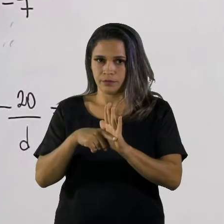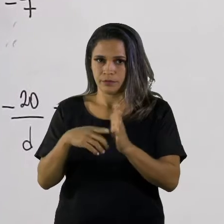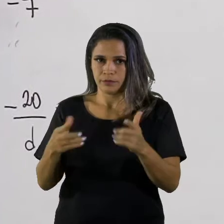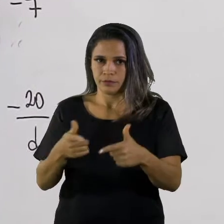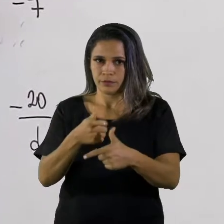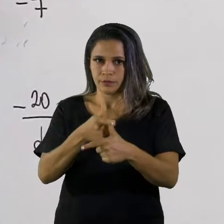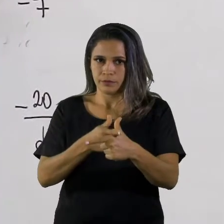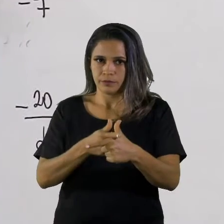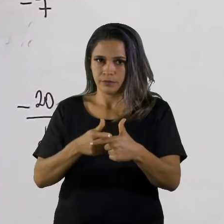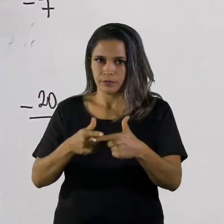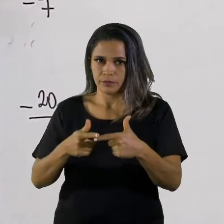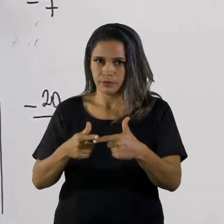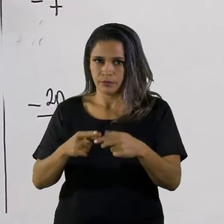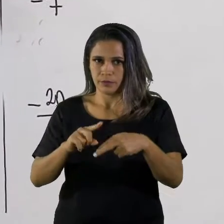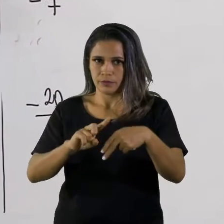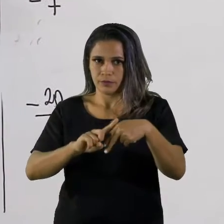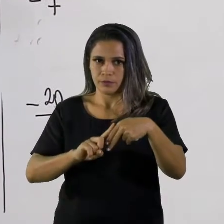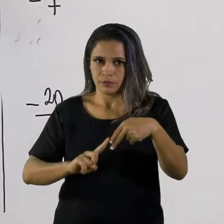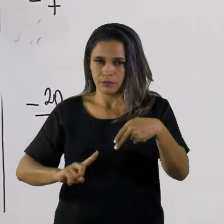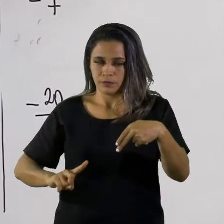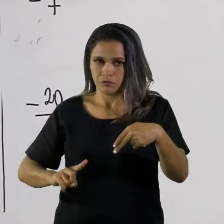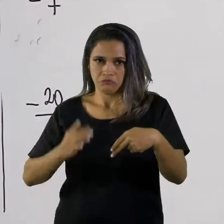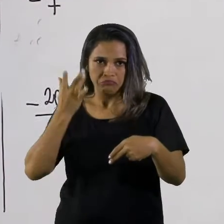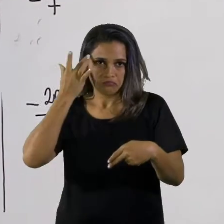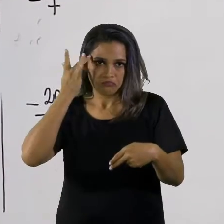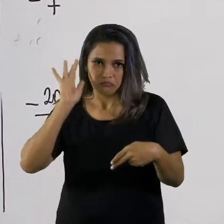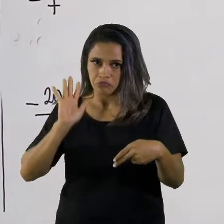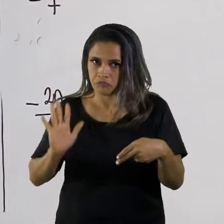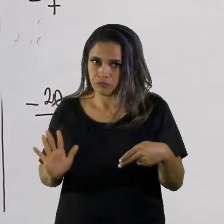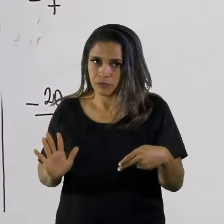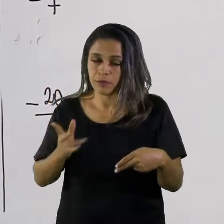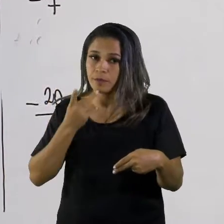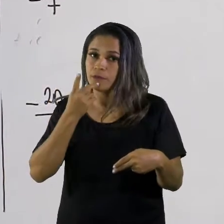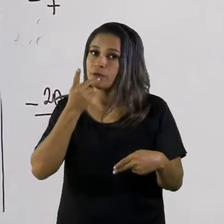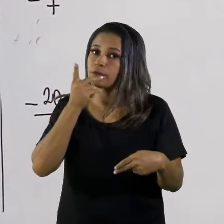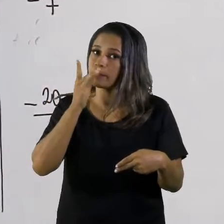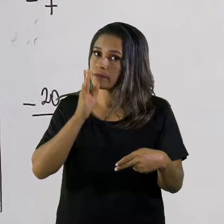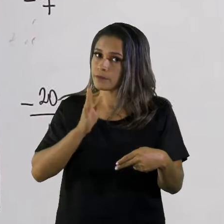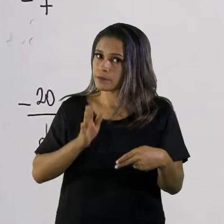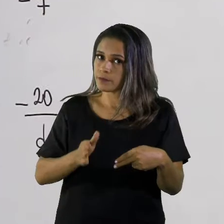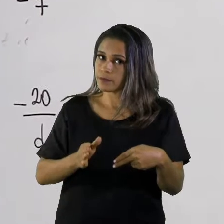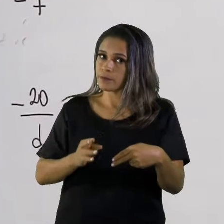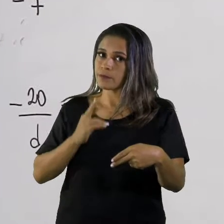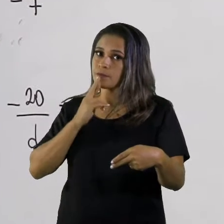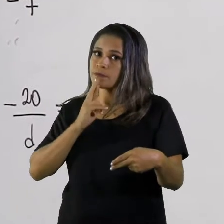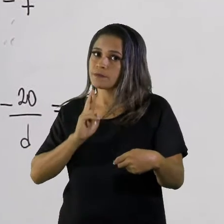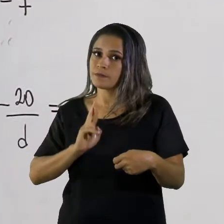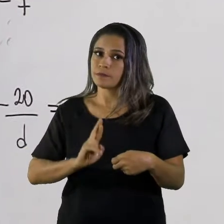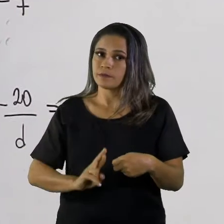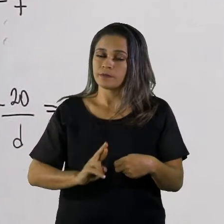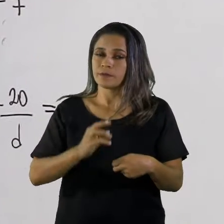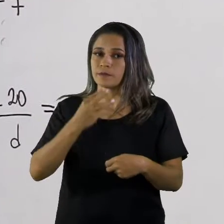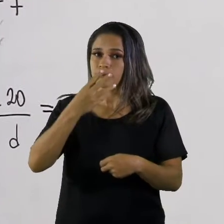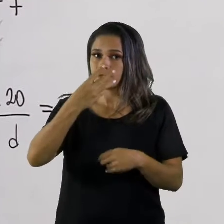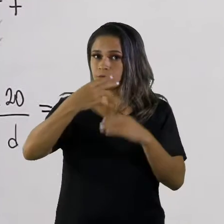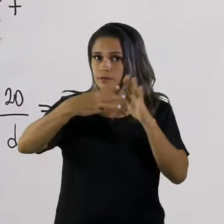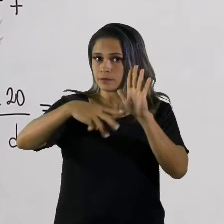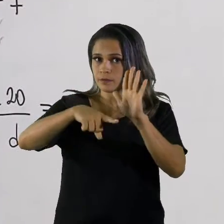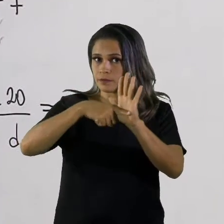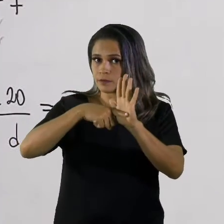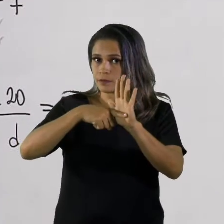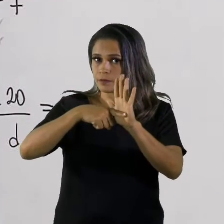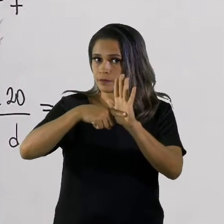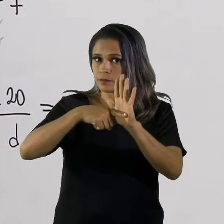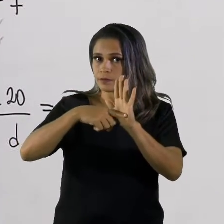por um número inteiro, que eu não sei qual é, só que eu estou dizendo que dá como resultado 3 negativo,